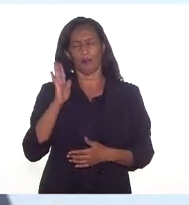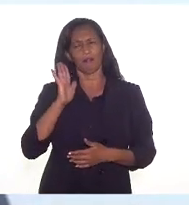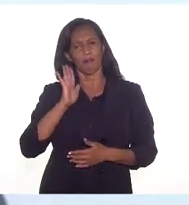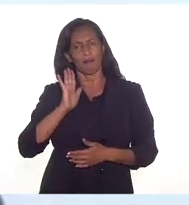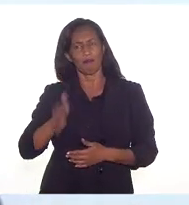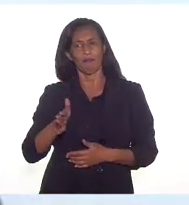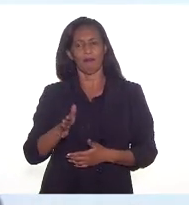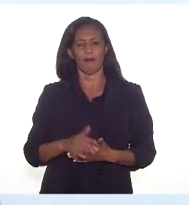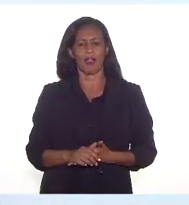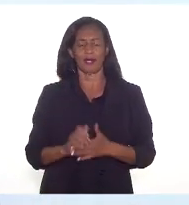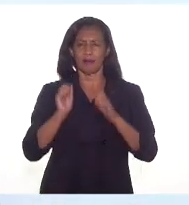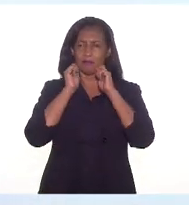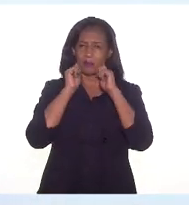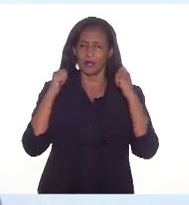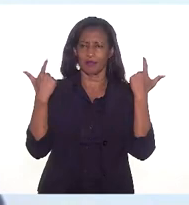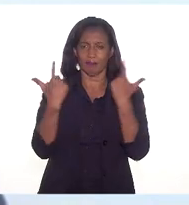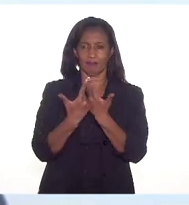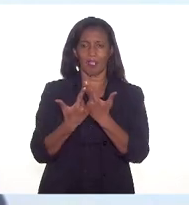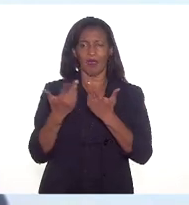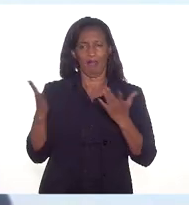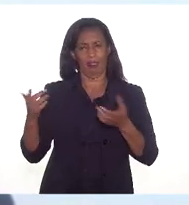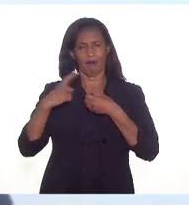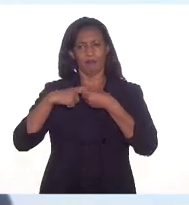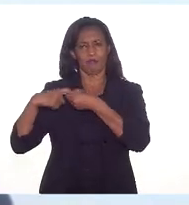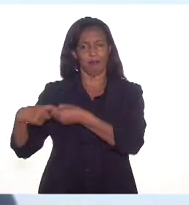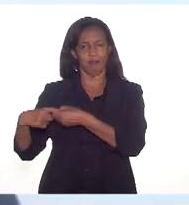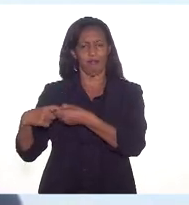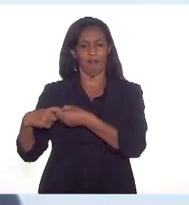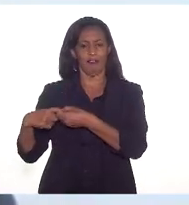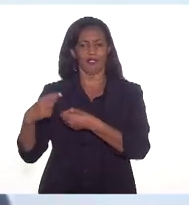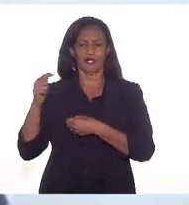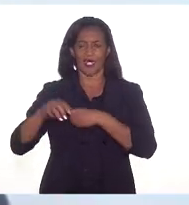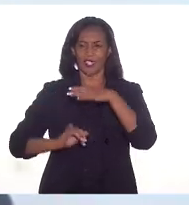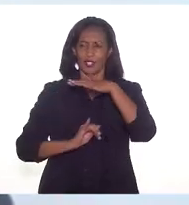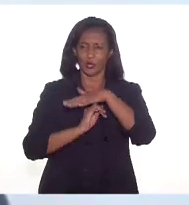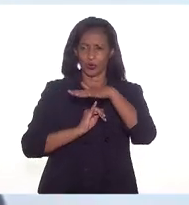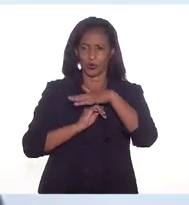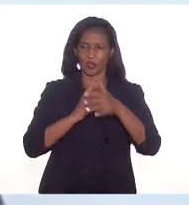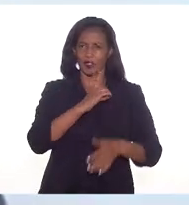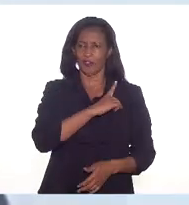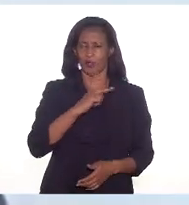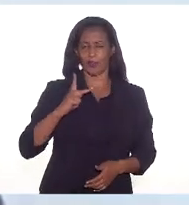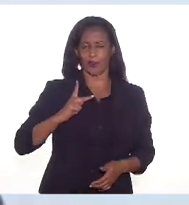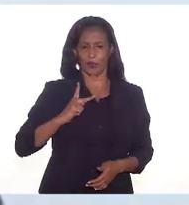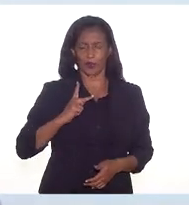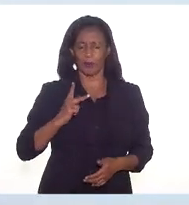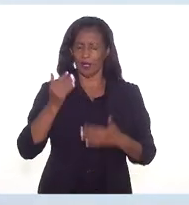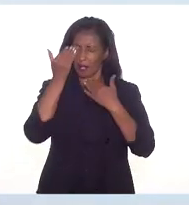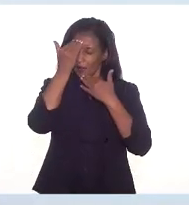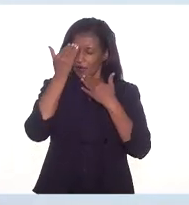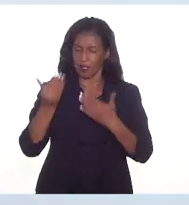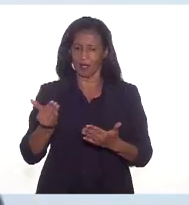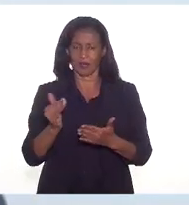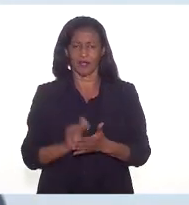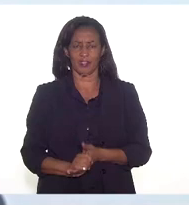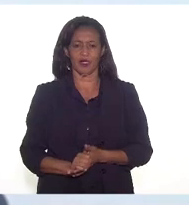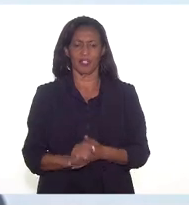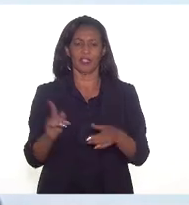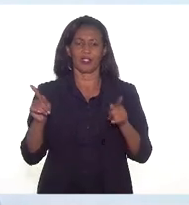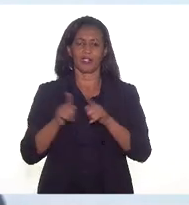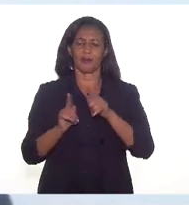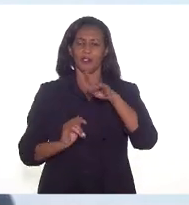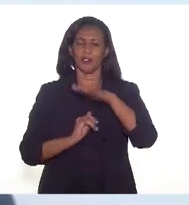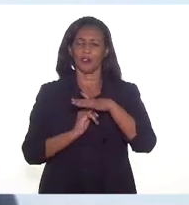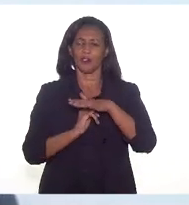contas à Assembleia Legislativa, que é uma grande parceira da instituição, da Defensoria Pública. Agradeço, e obviamente a instituição